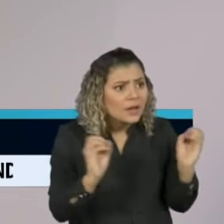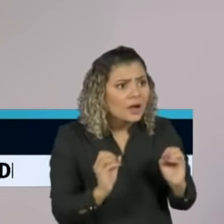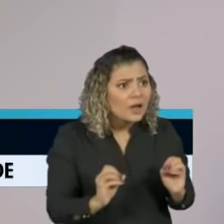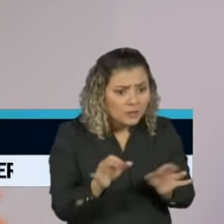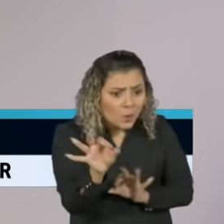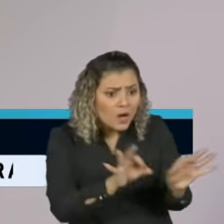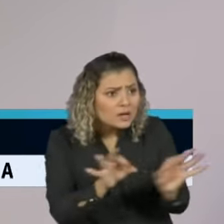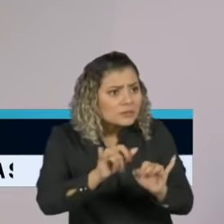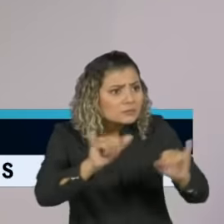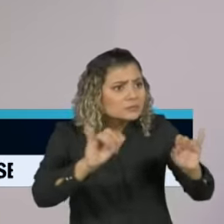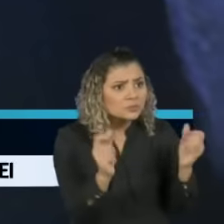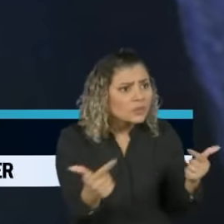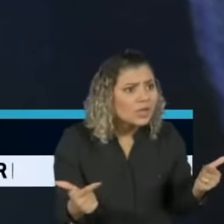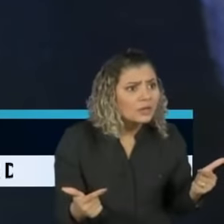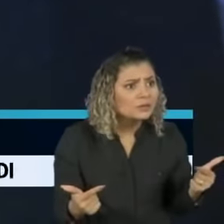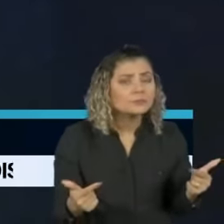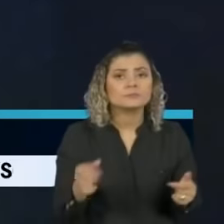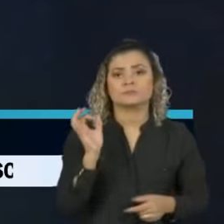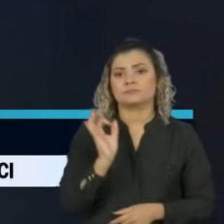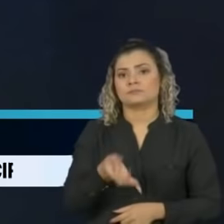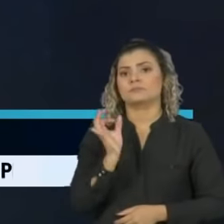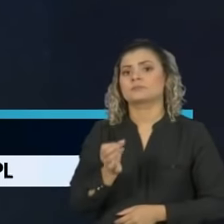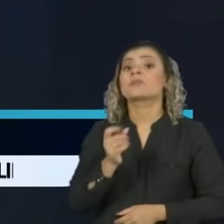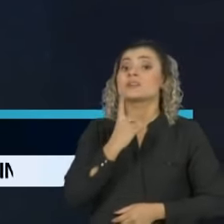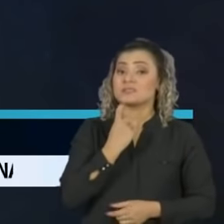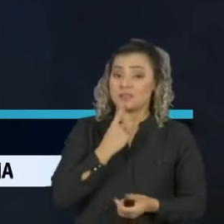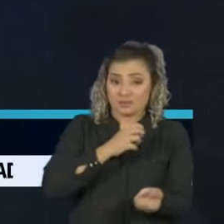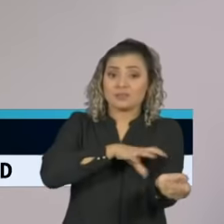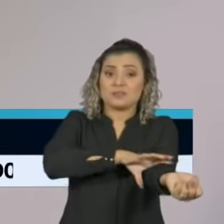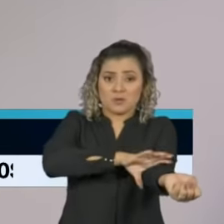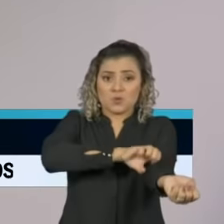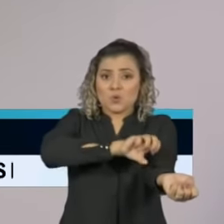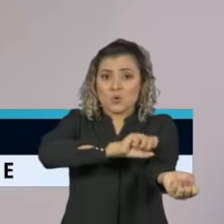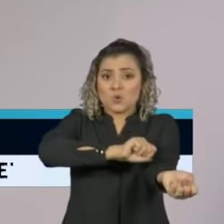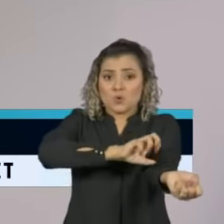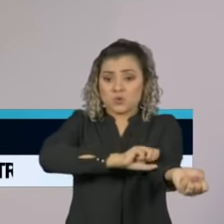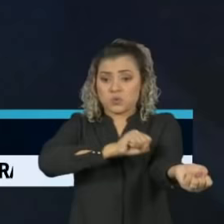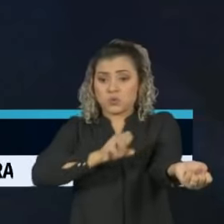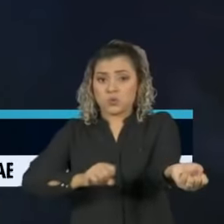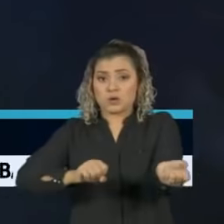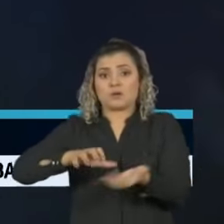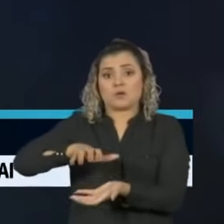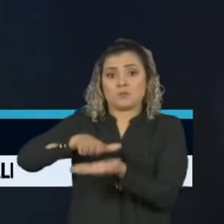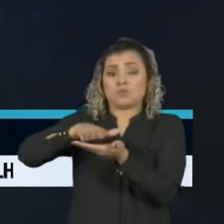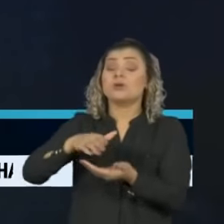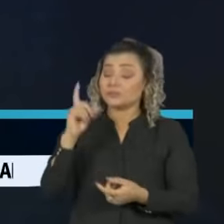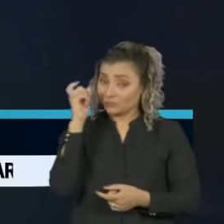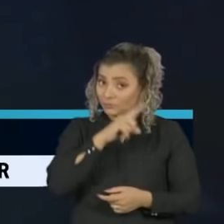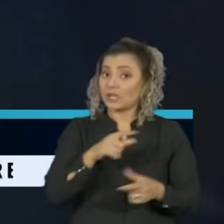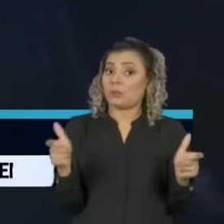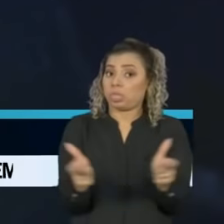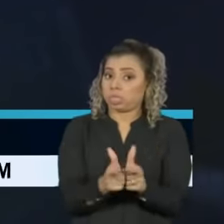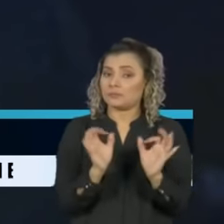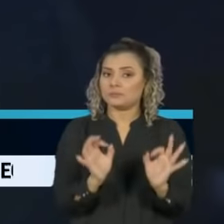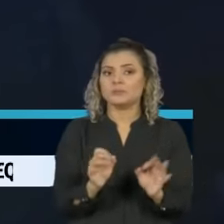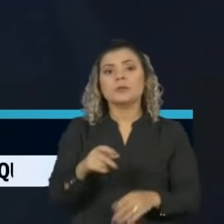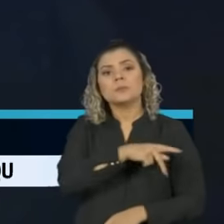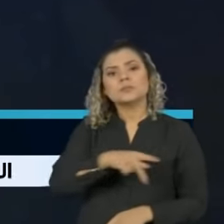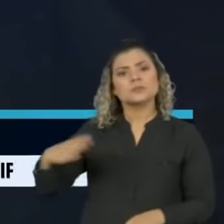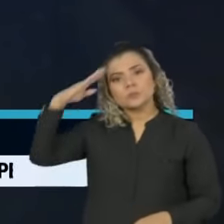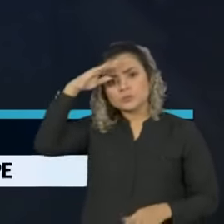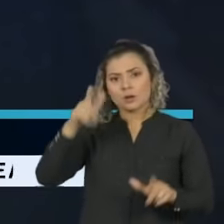para isso, enfim. O banco de sangue está numa situação péssima, precisando muito de doação. O pronunciamento do presidente Jair Bolsonaro, em